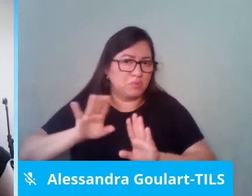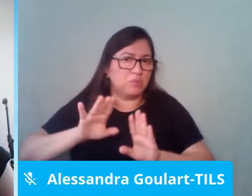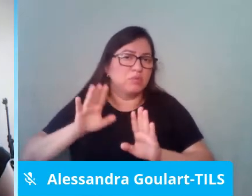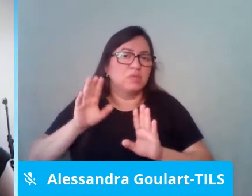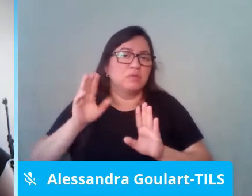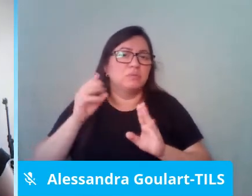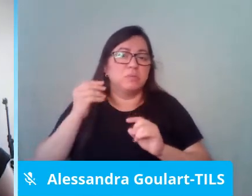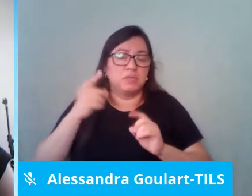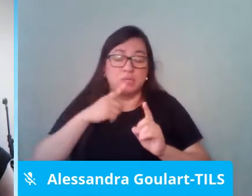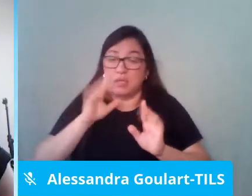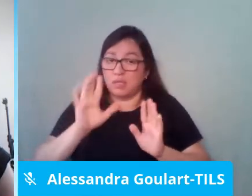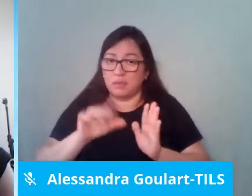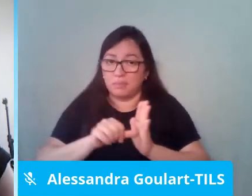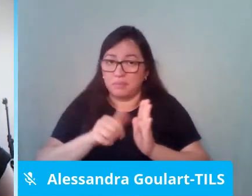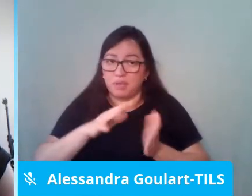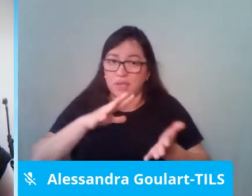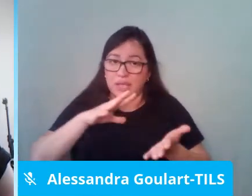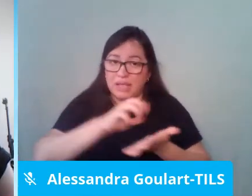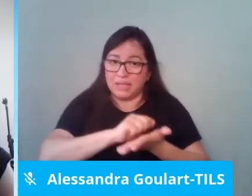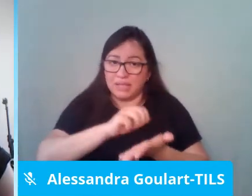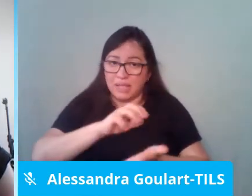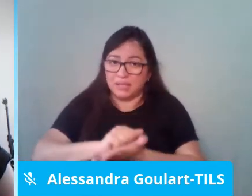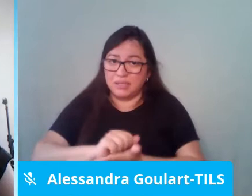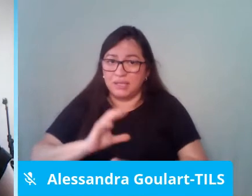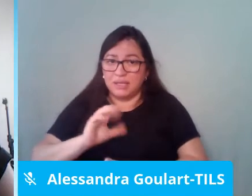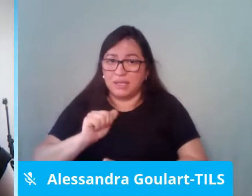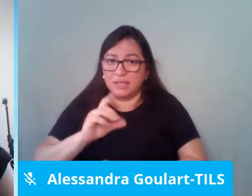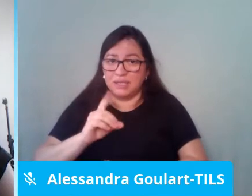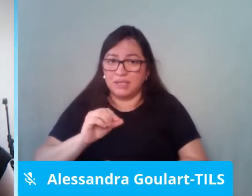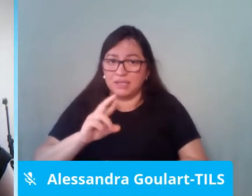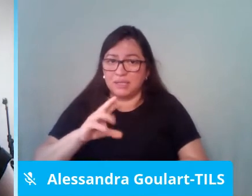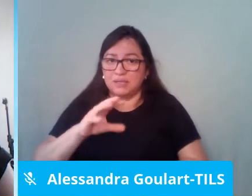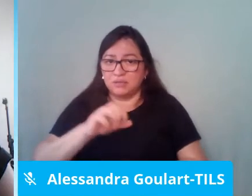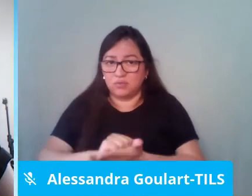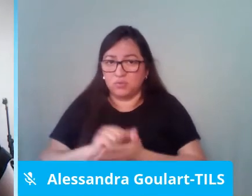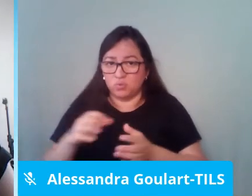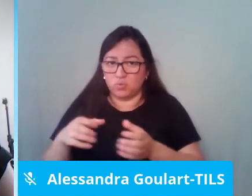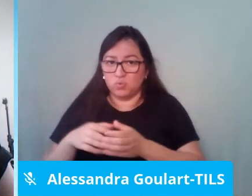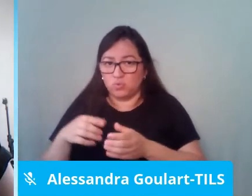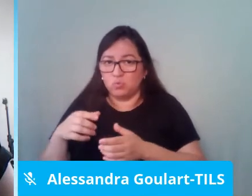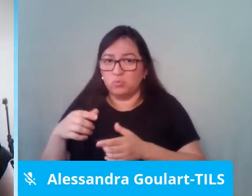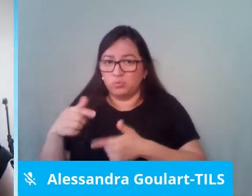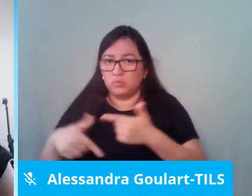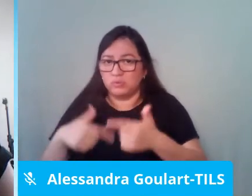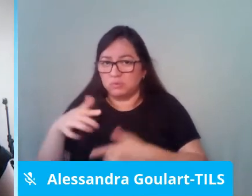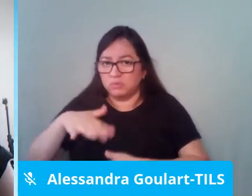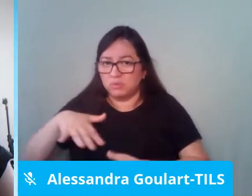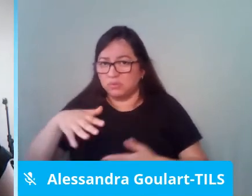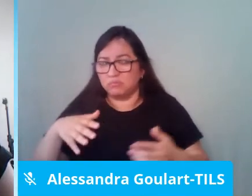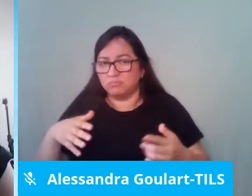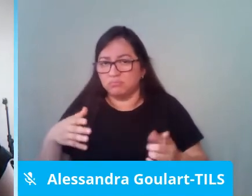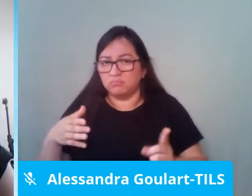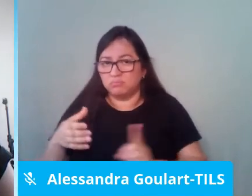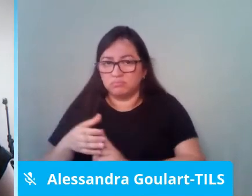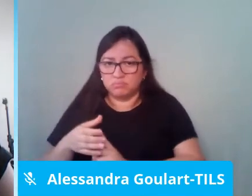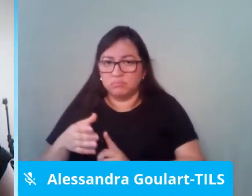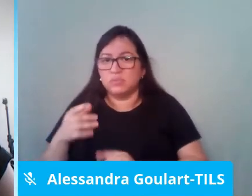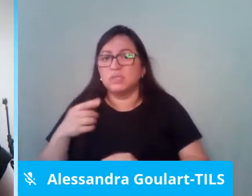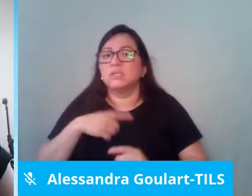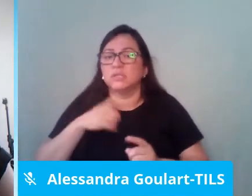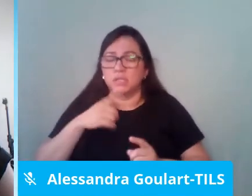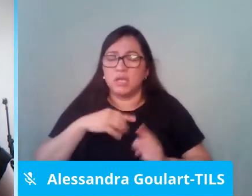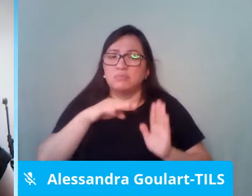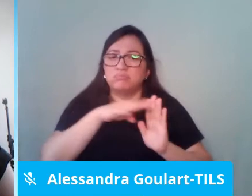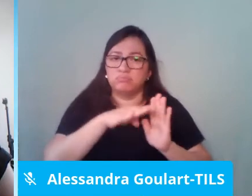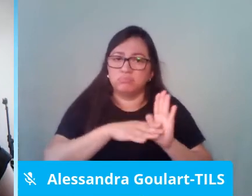cadastro, ou seja, as pessoas cadastradas naquela equipe. E a gente tem uma parte dos programas estratégicos, né,